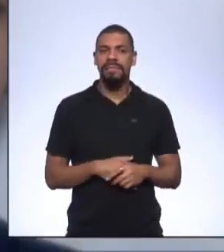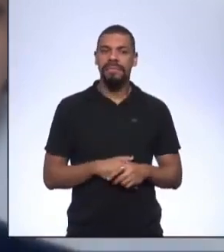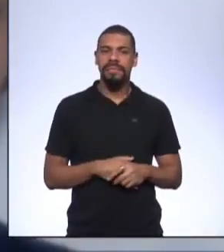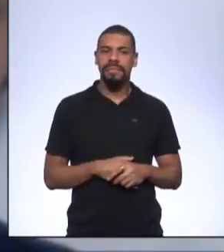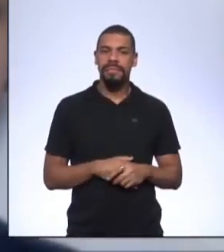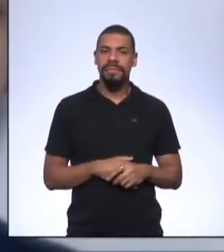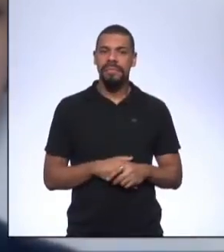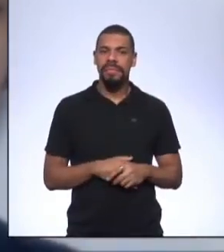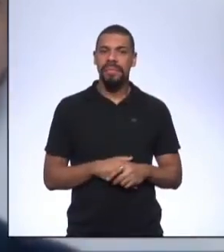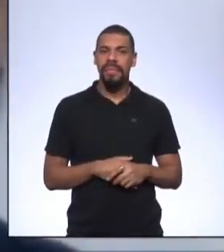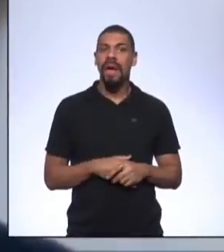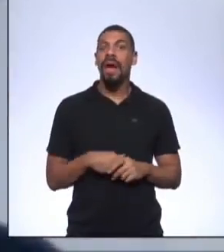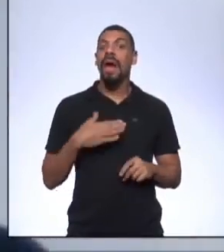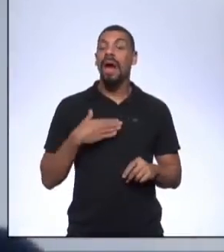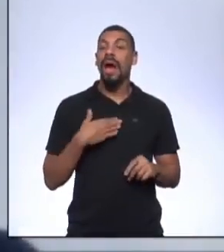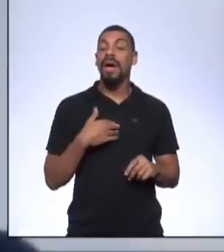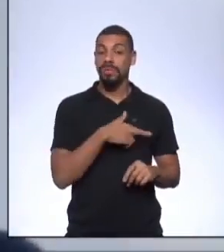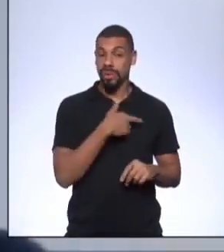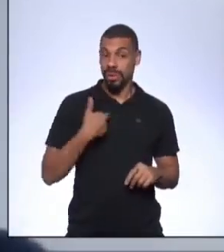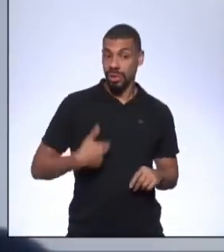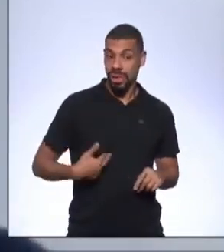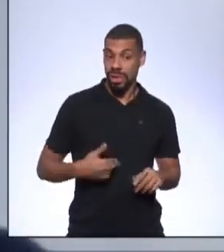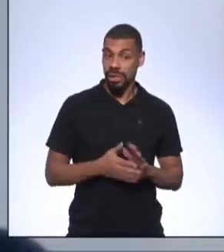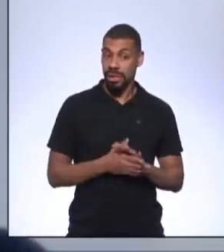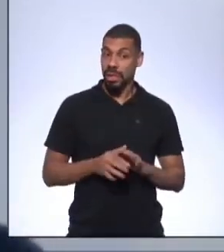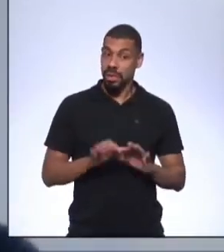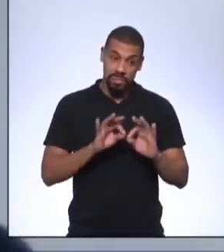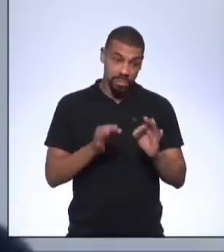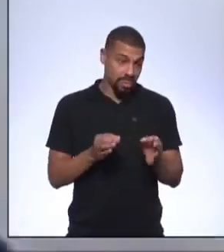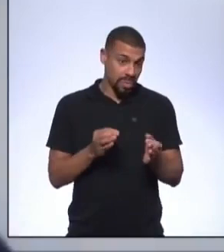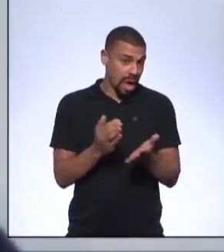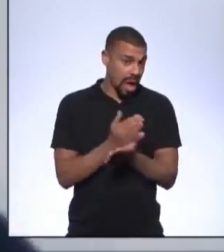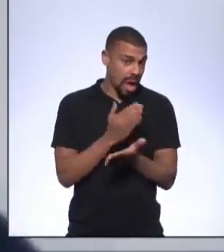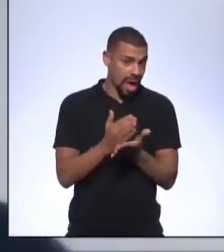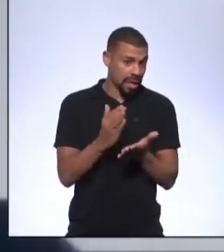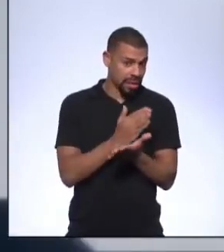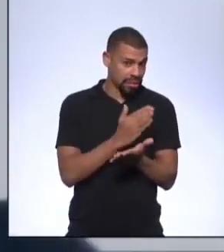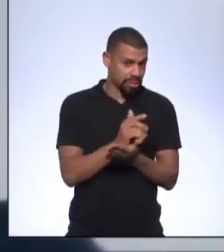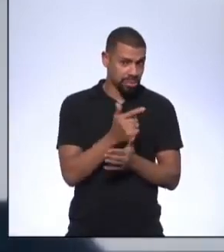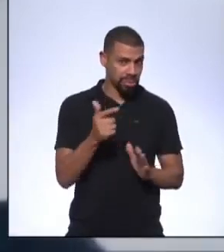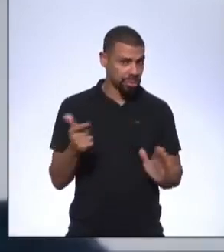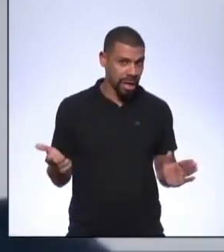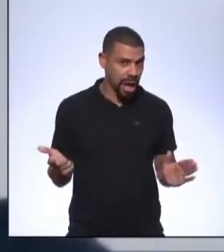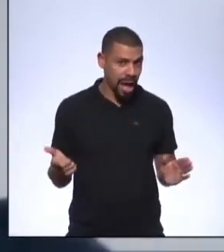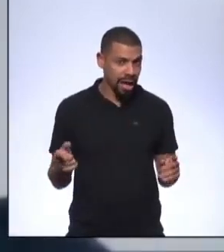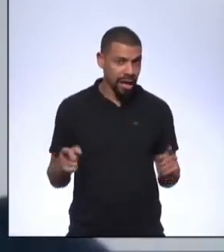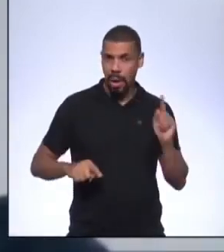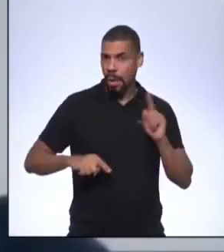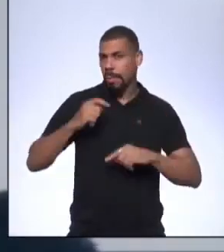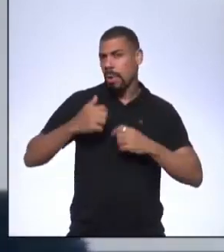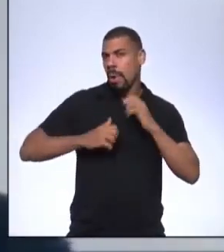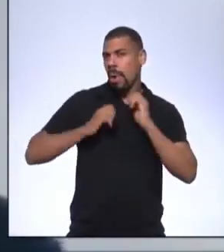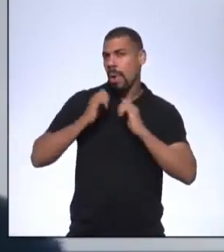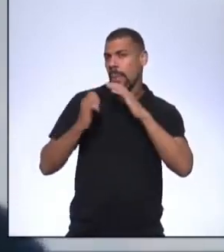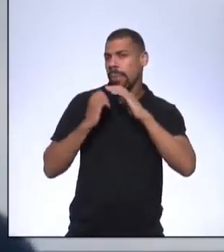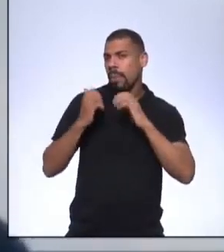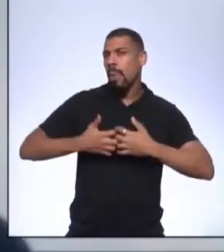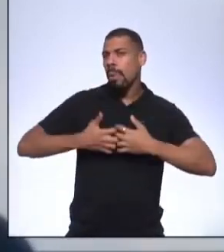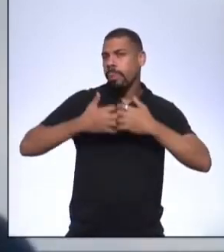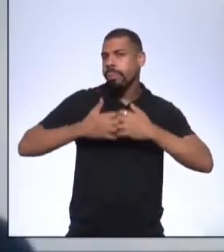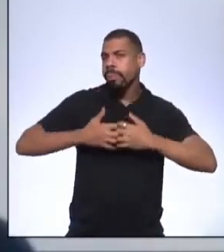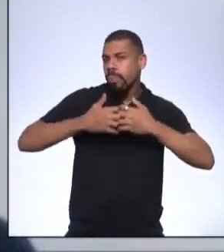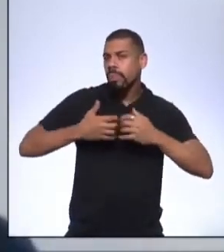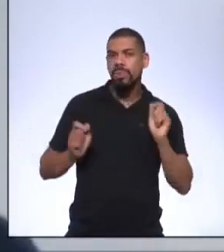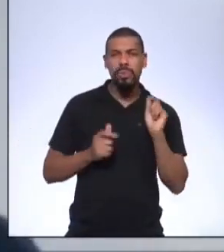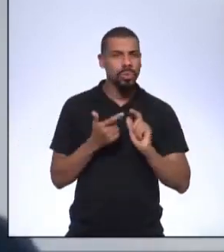da loja, mas está dizendo aqui Made in China, ou seja, um simples caderno. Será que o Brasil não tem indústria de papelaria? Não